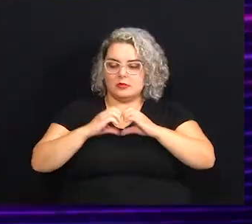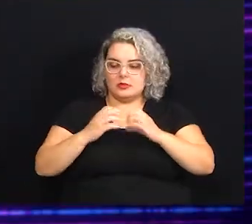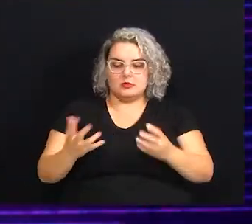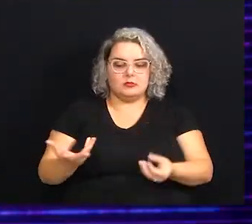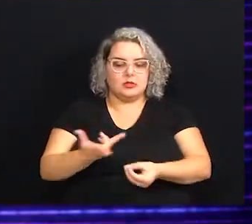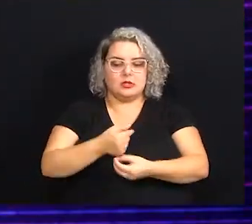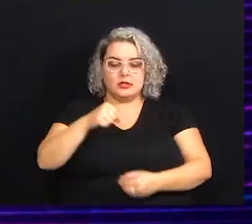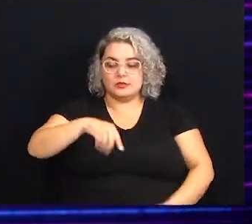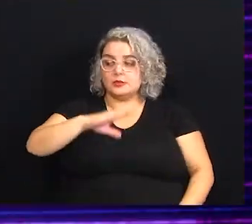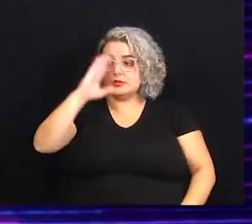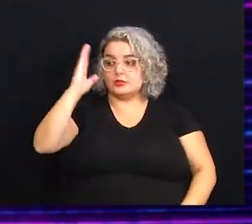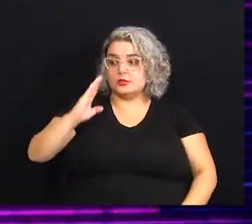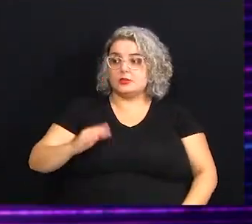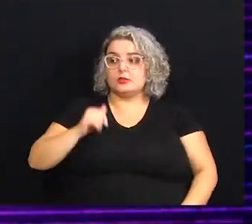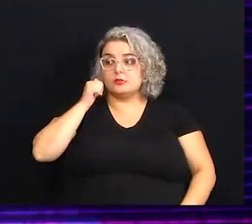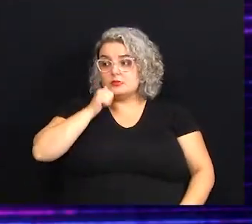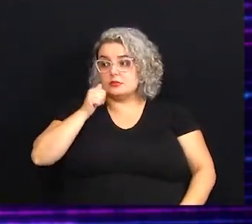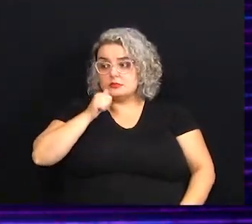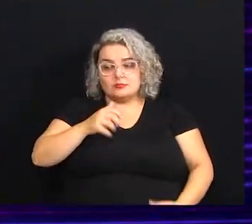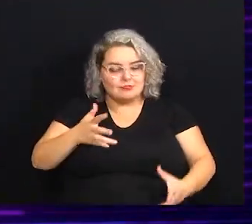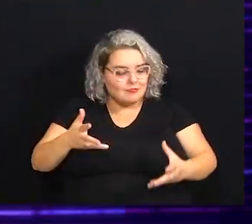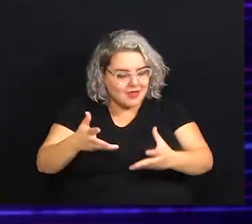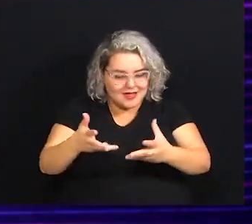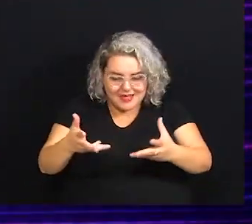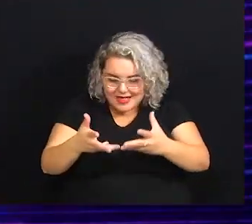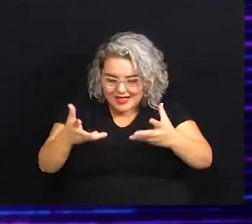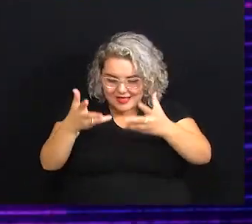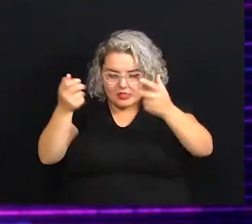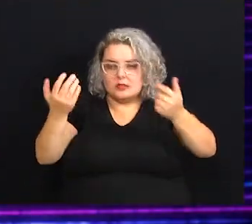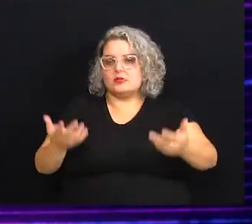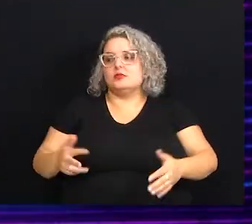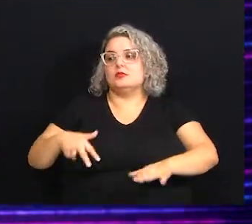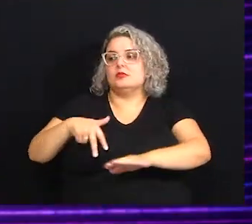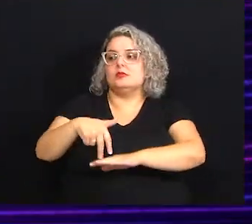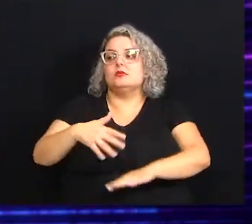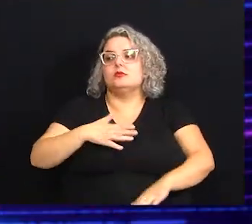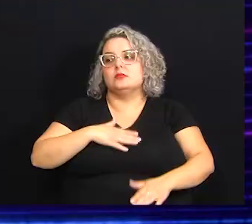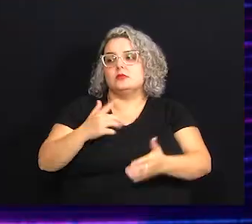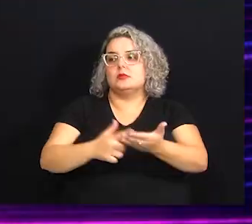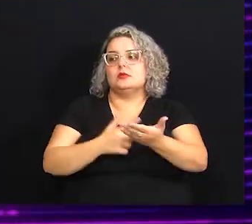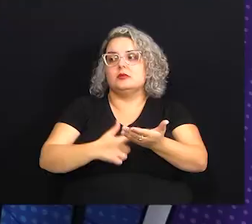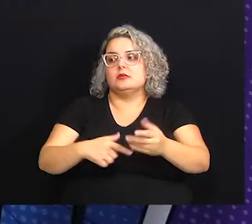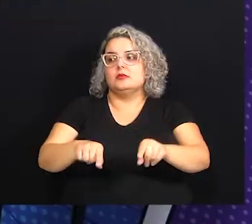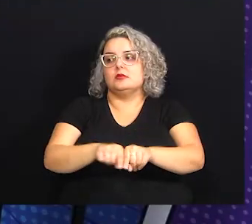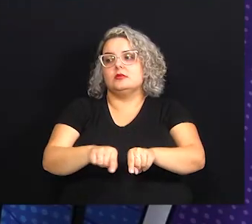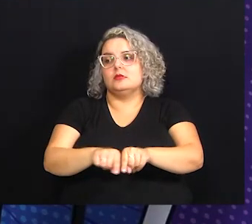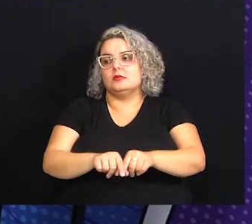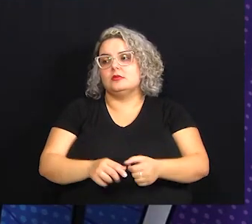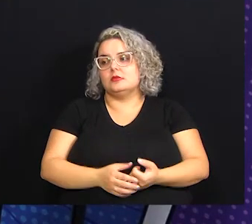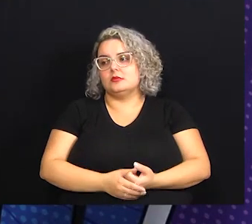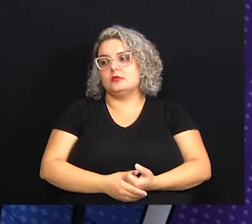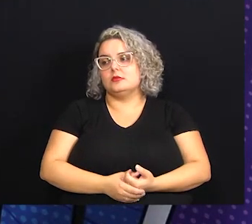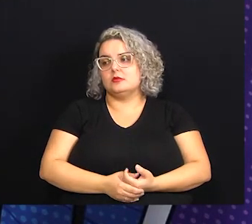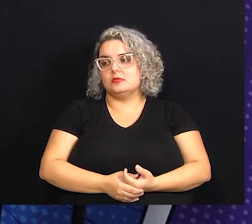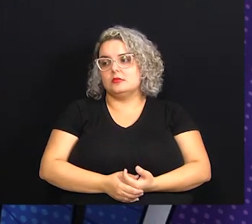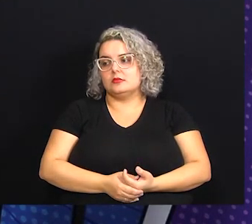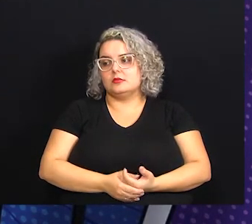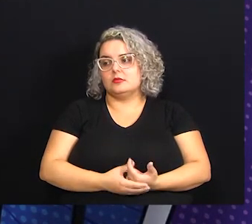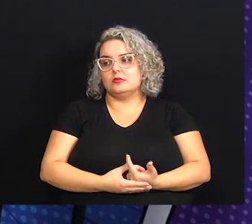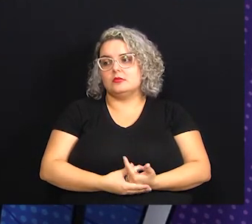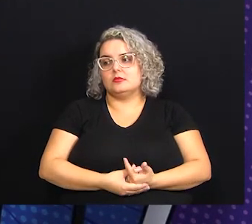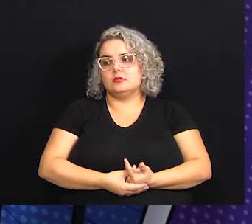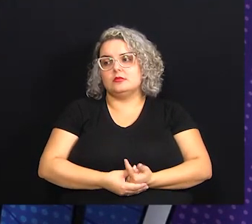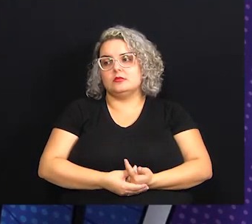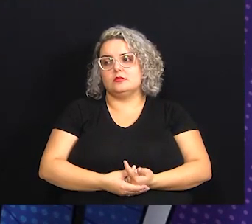tratamento pela arte aqui no Brasil, uma mulher grandiosíssima, sendo ela personagem no meu livro também. Eu sinto que eu